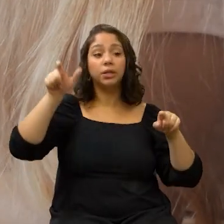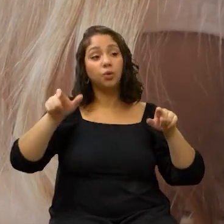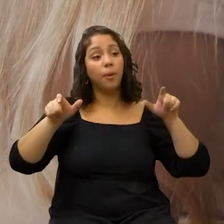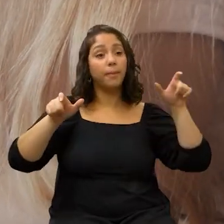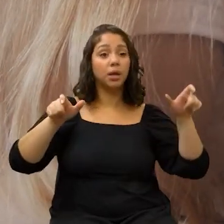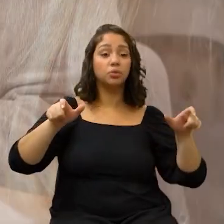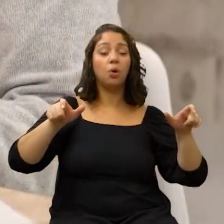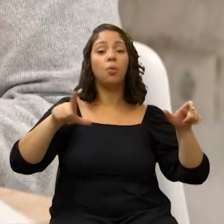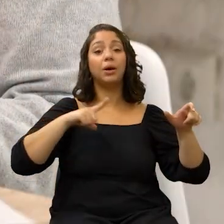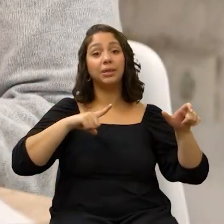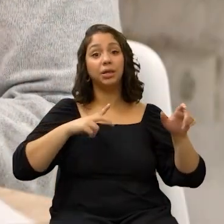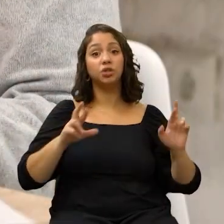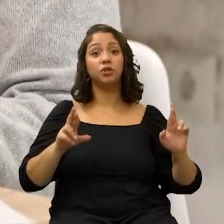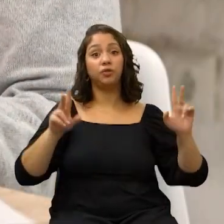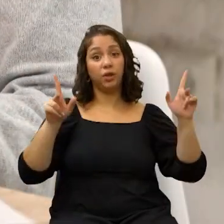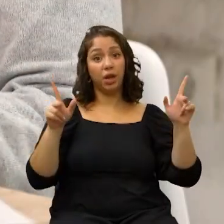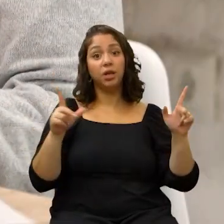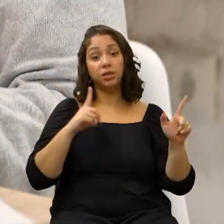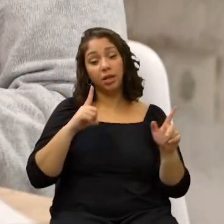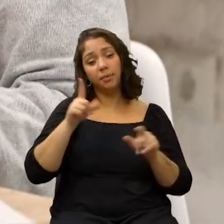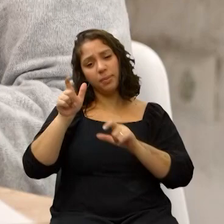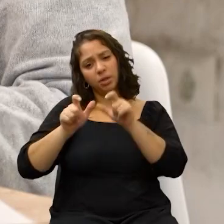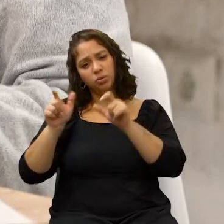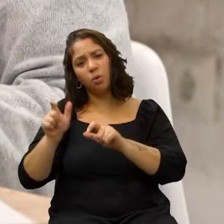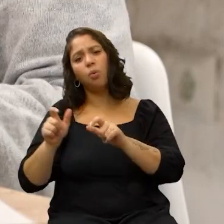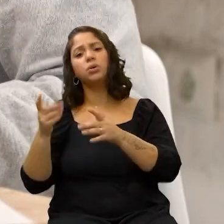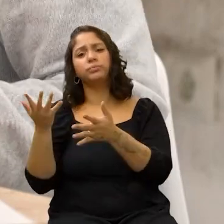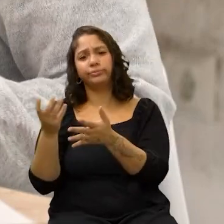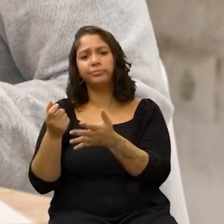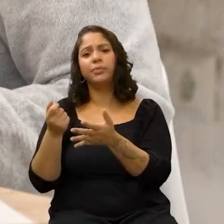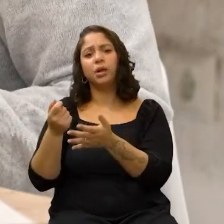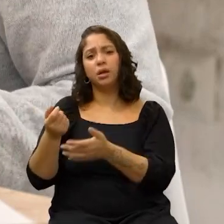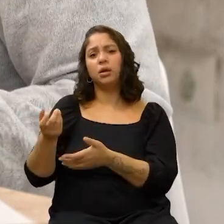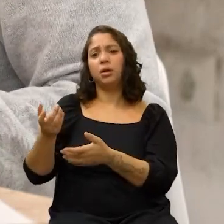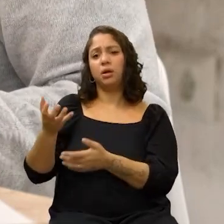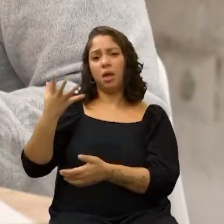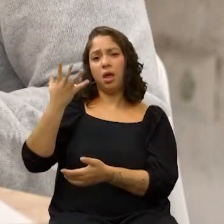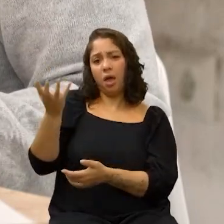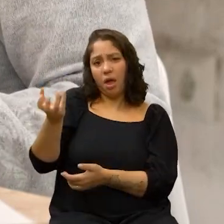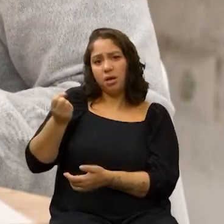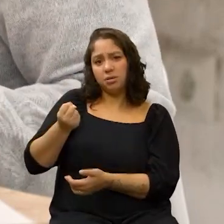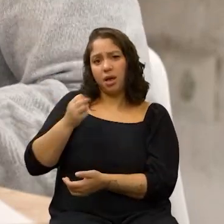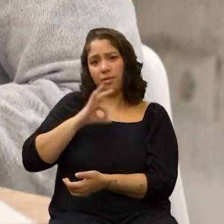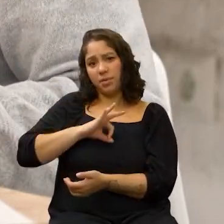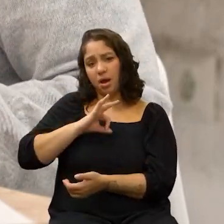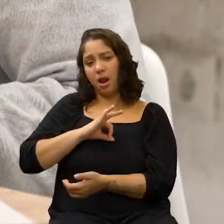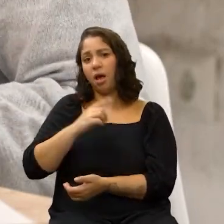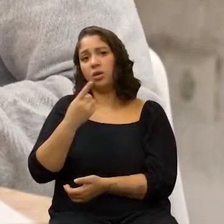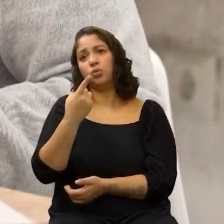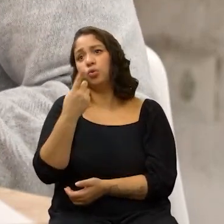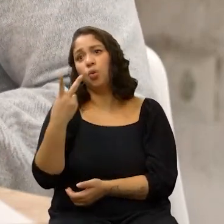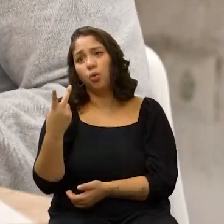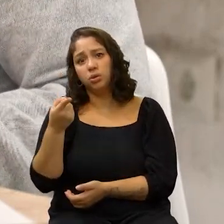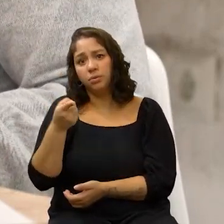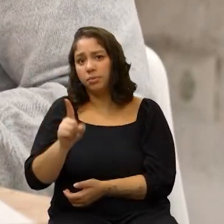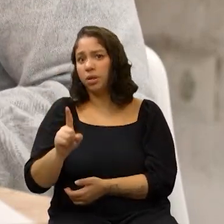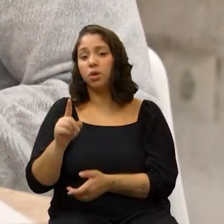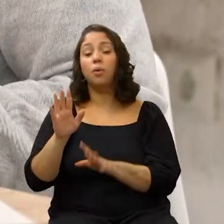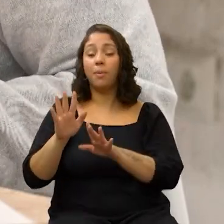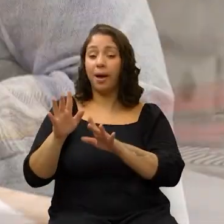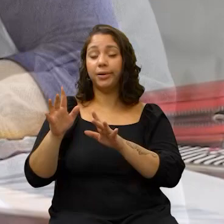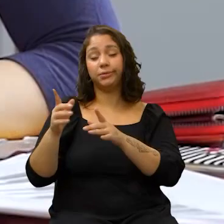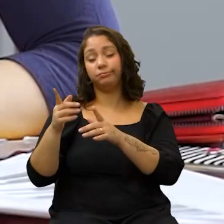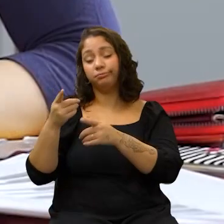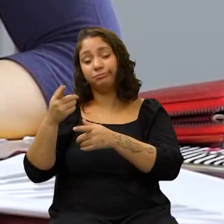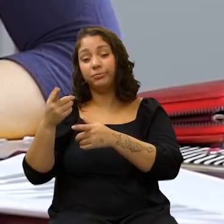10 salários mínimos, a gente sabe que tem pessoas que ganham 10, 20 salários mínimos e estão numa situação financeira desfavorável, porque elas se descontrolam com as